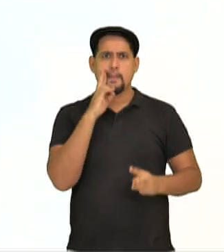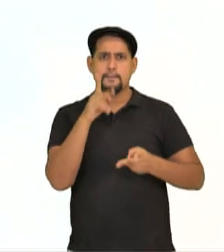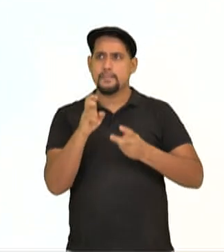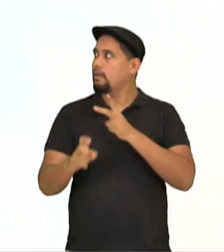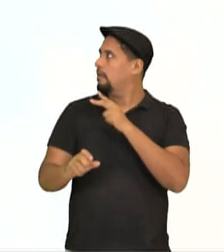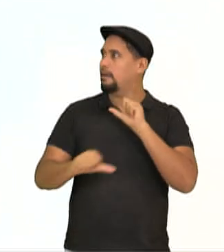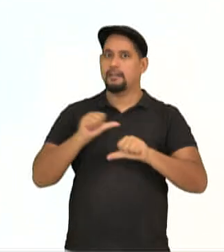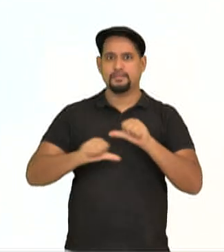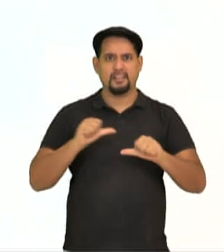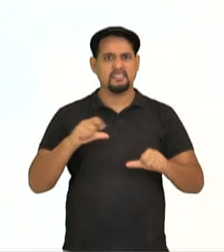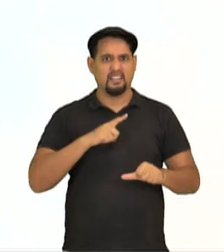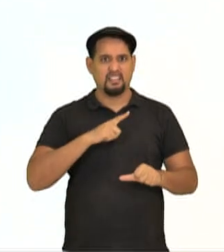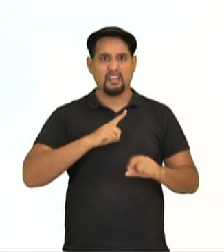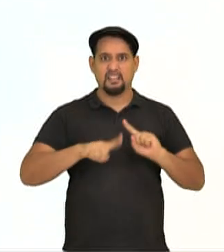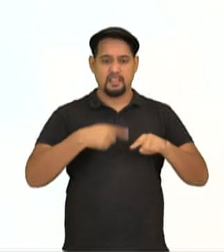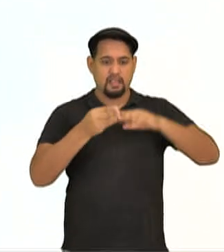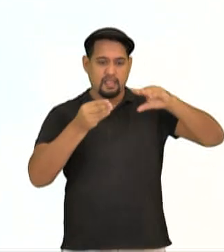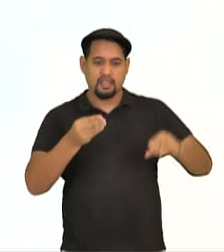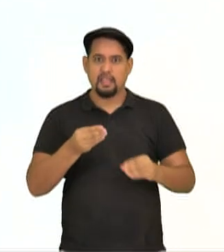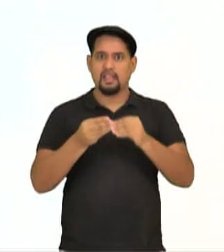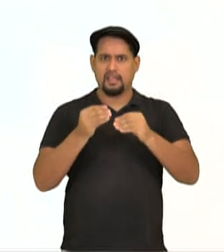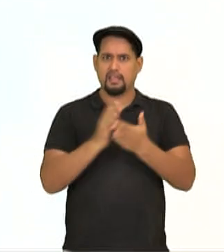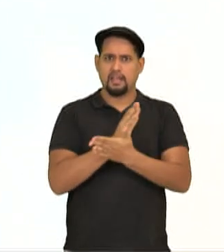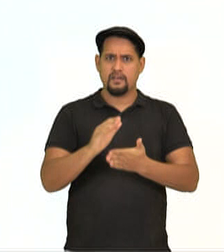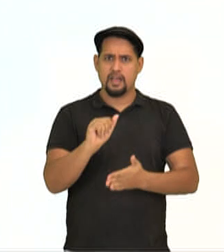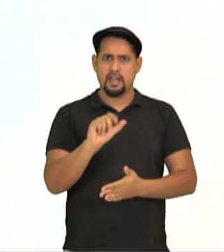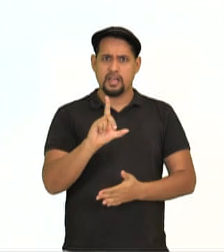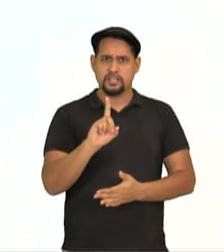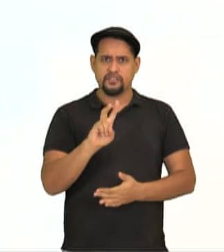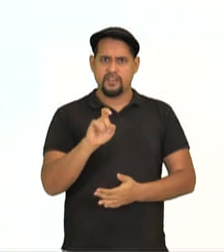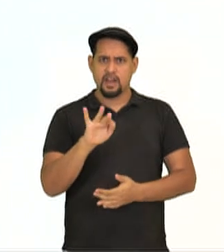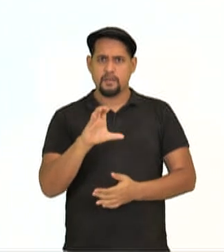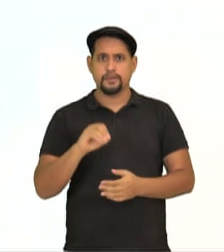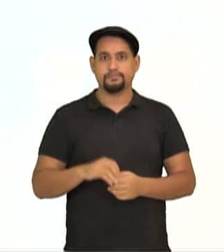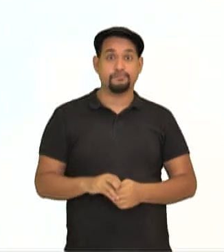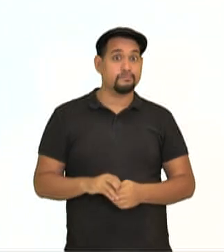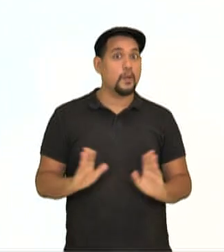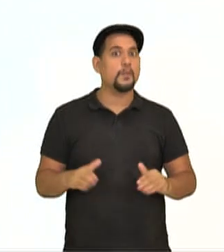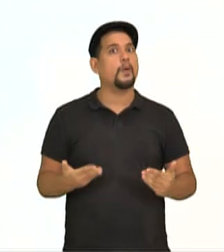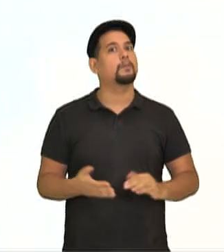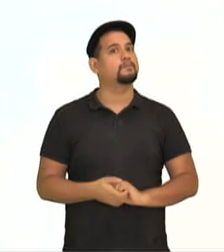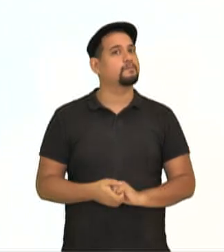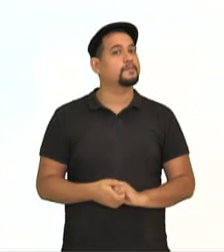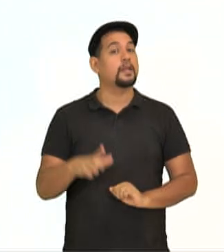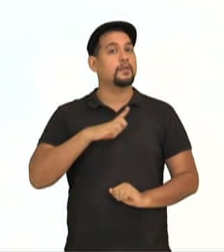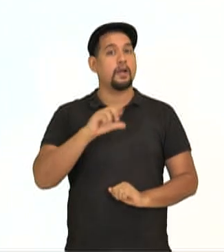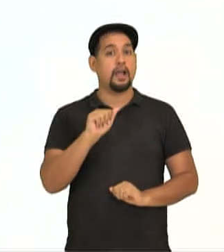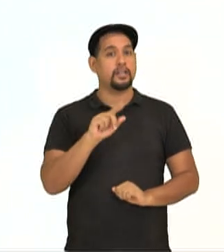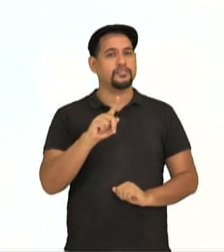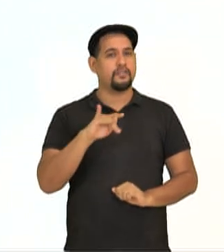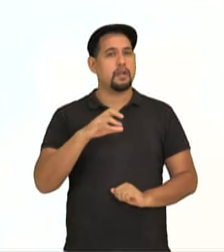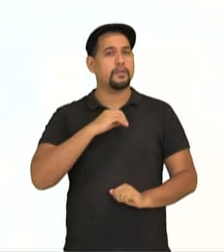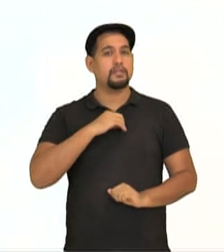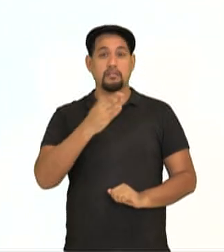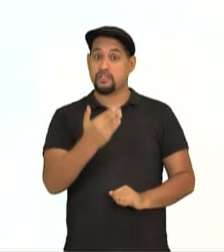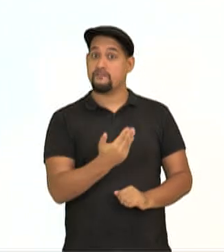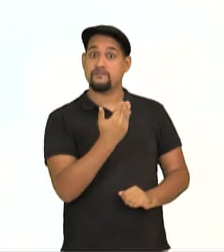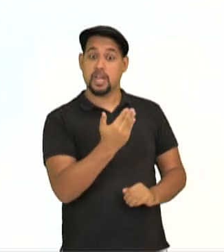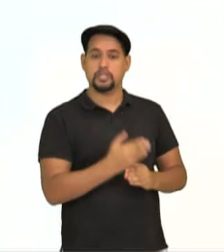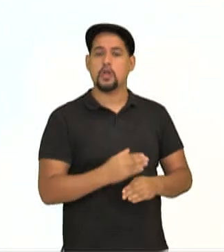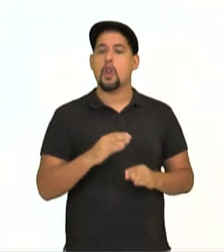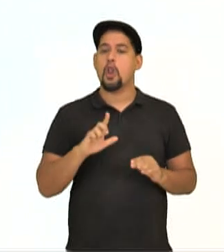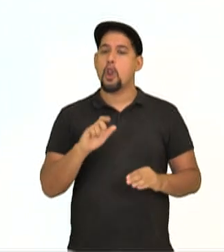alguma mudança de significado após inserir esses advérbios? Qual? Então, os advérbios estão aqui, na frente,